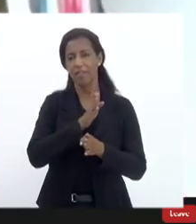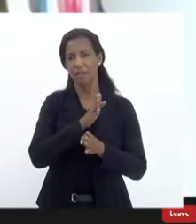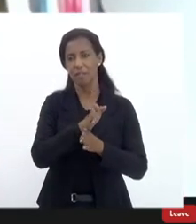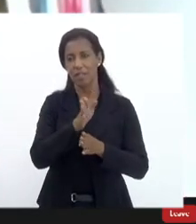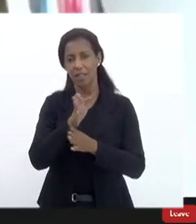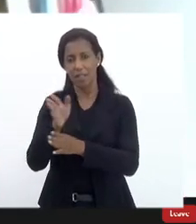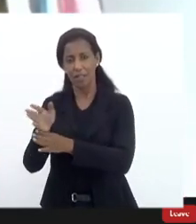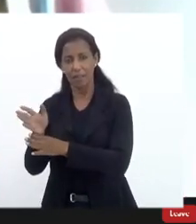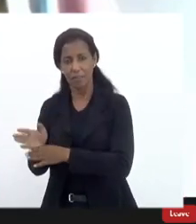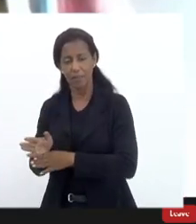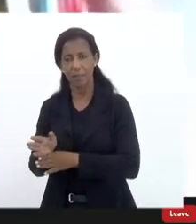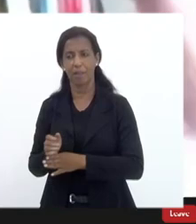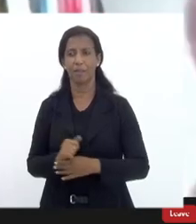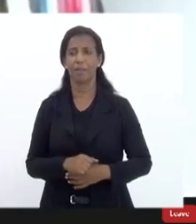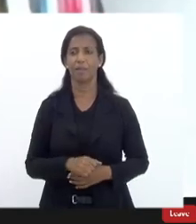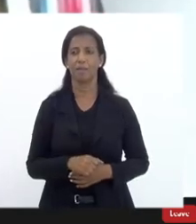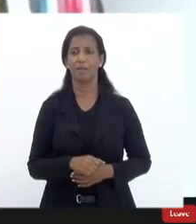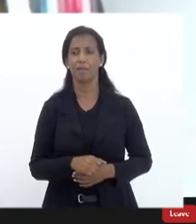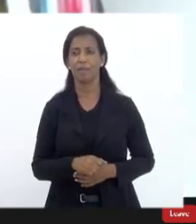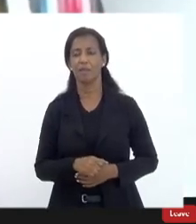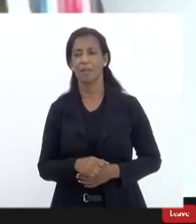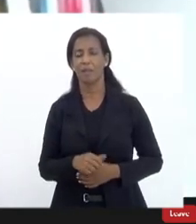várias